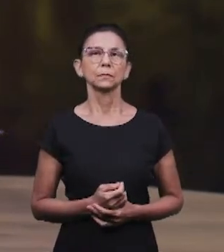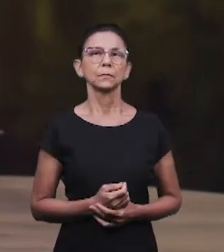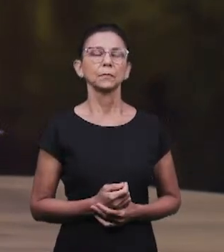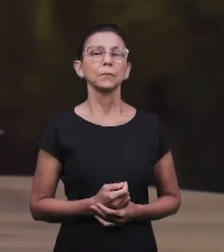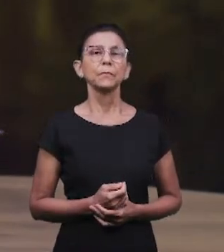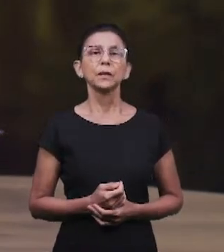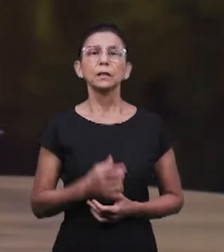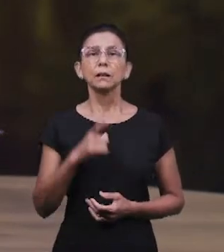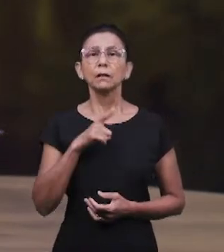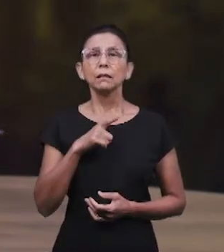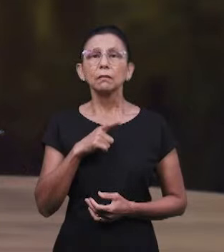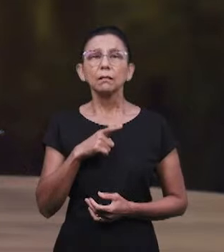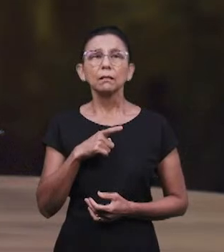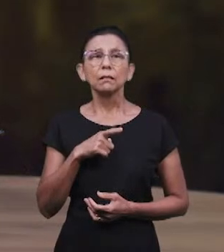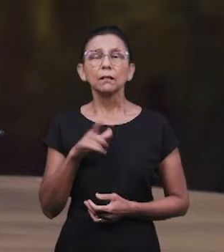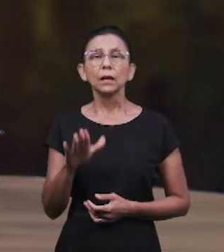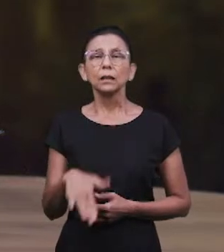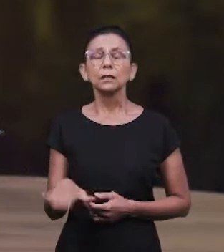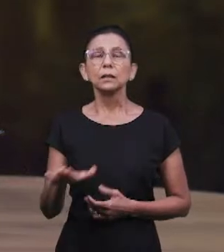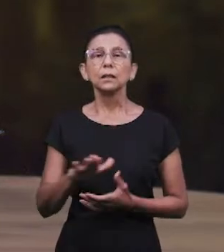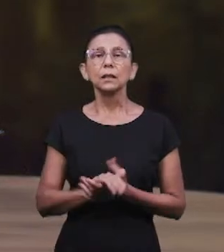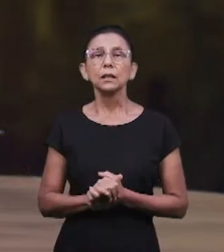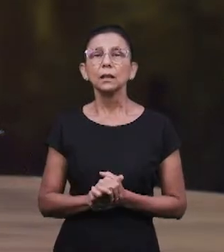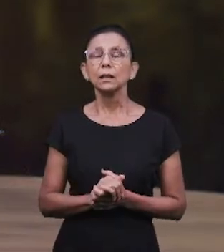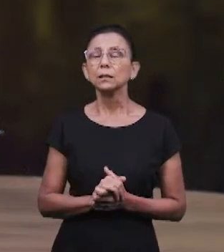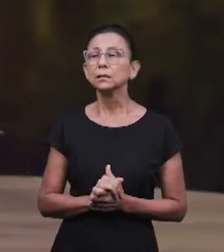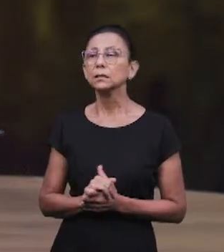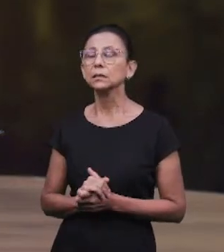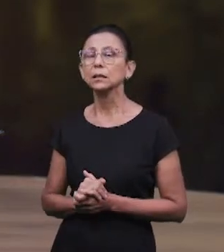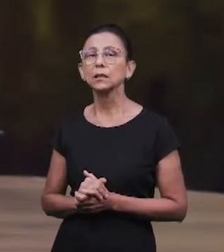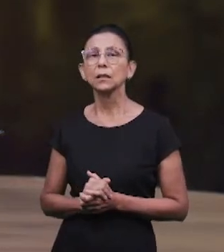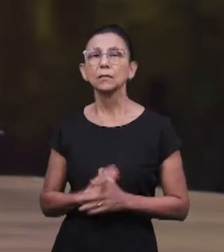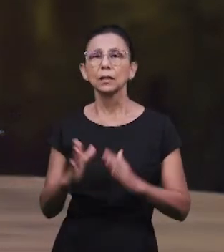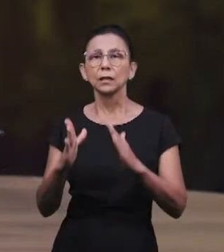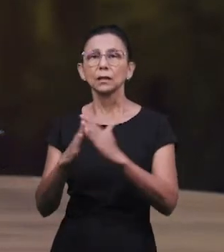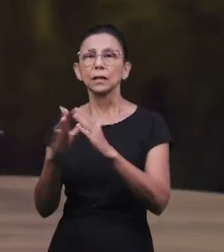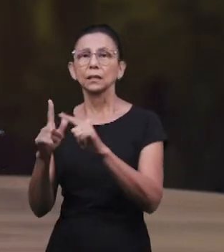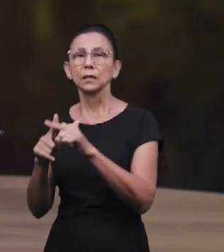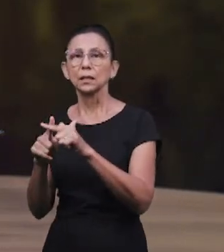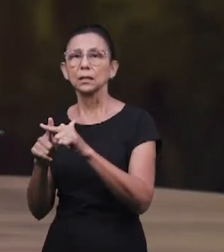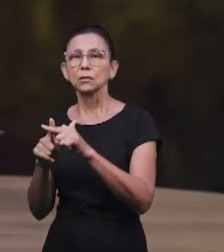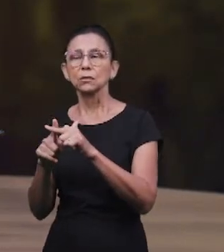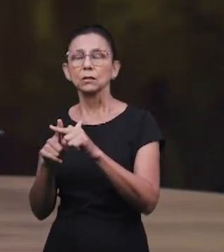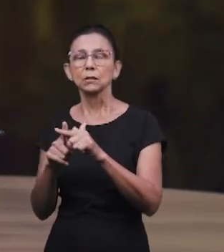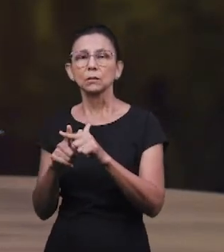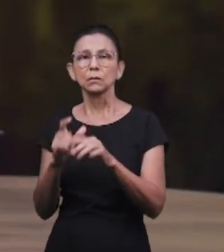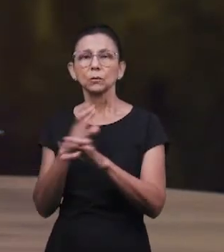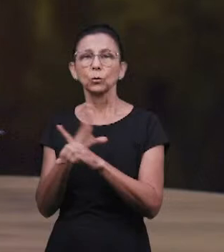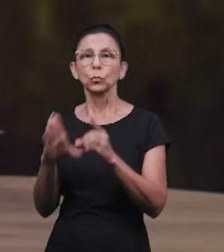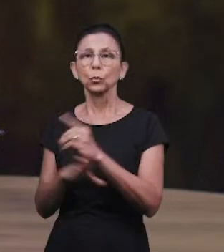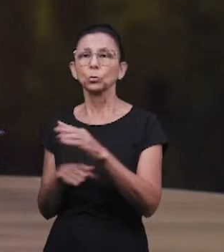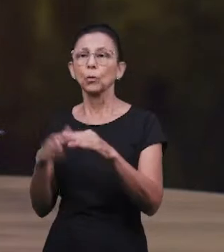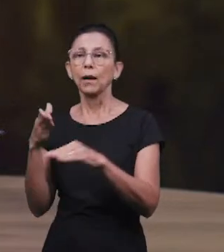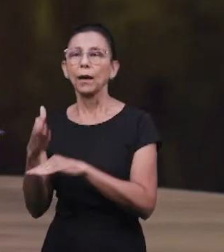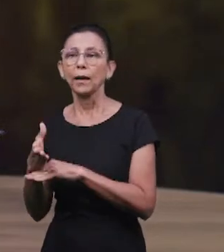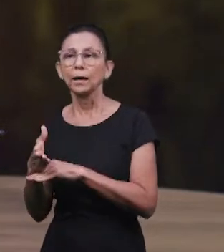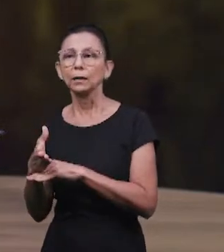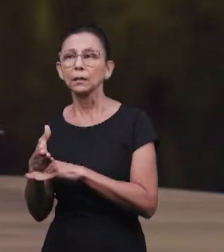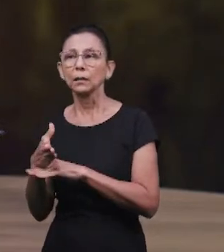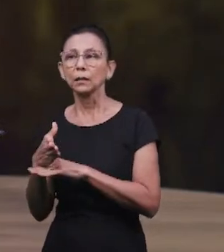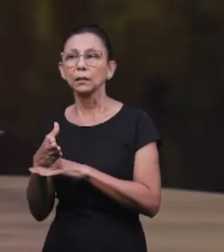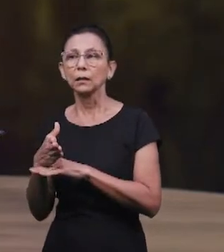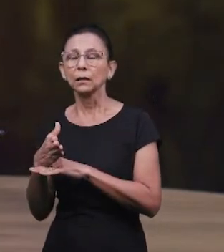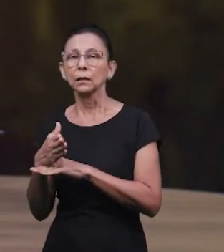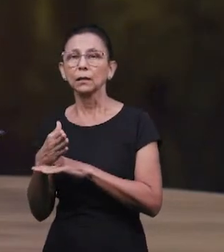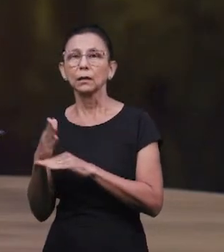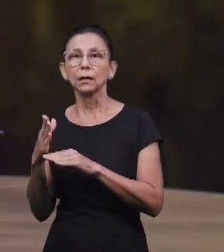crianças que mal entram na igreja, saem para ir no banheiro. Não é uma necessidade, é simplesmente um